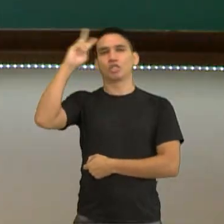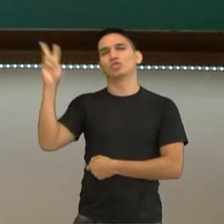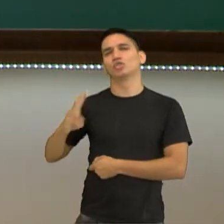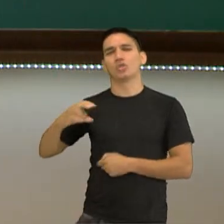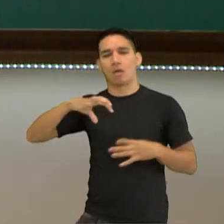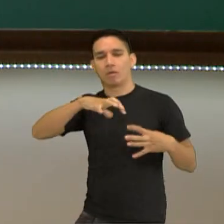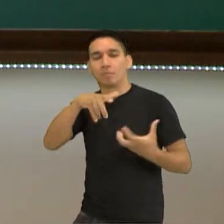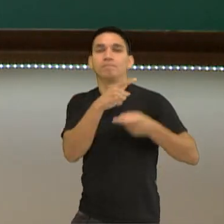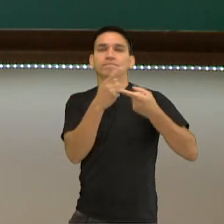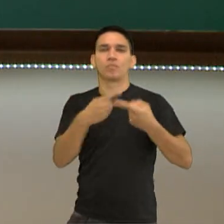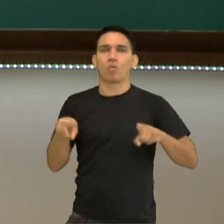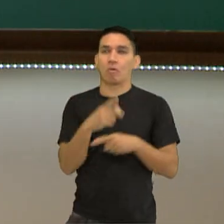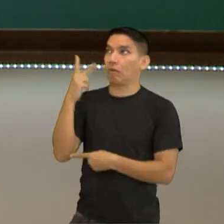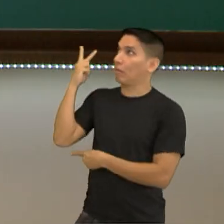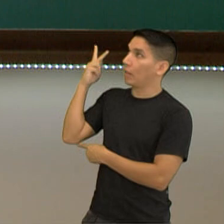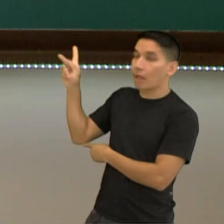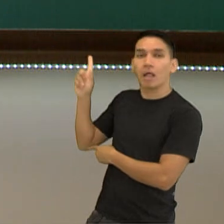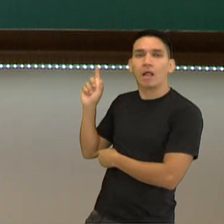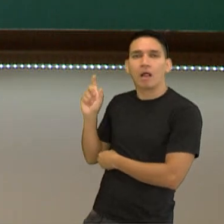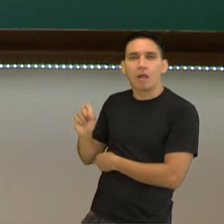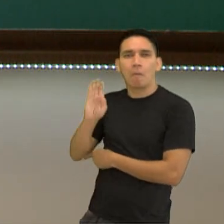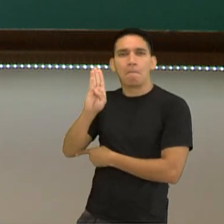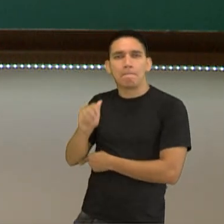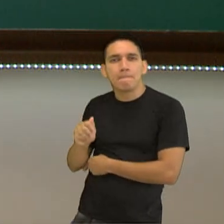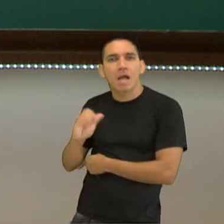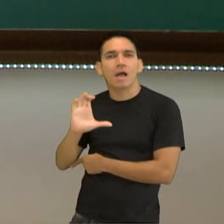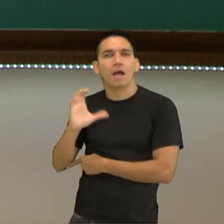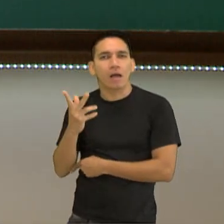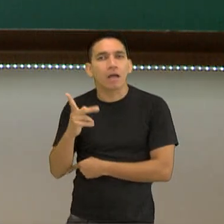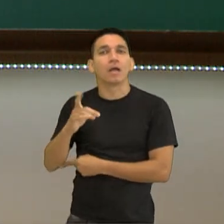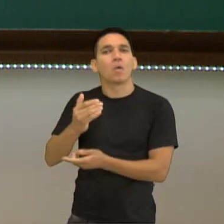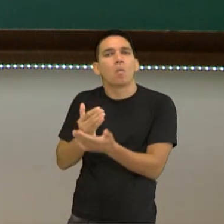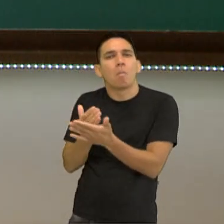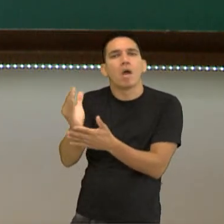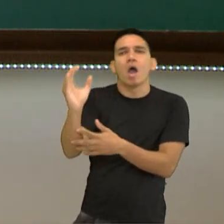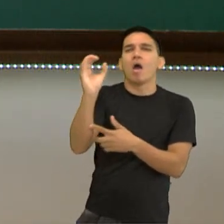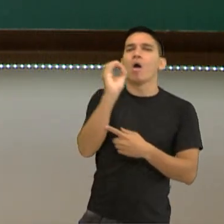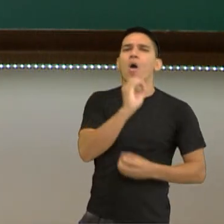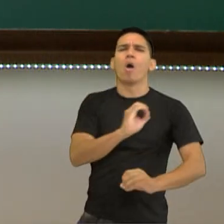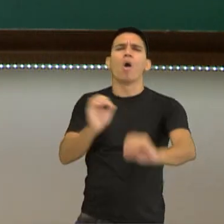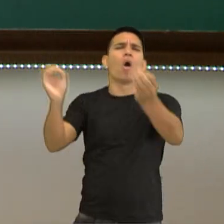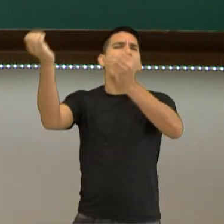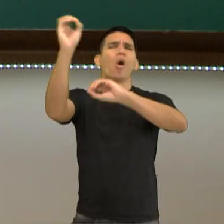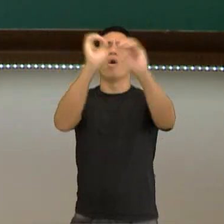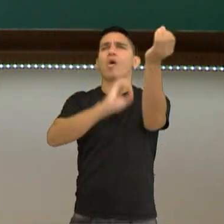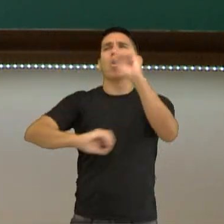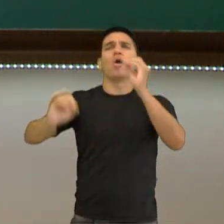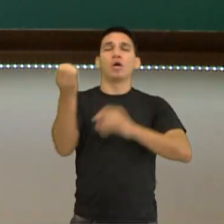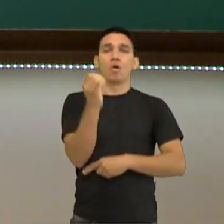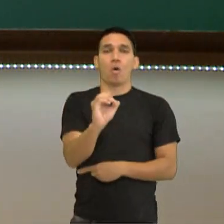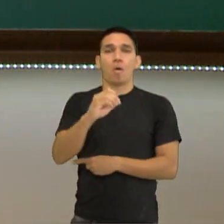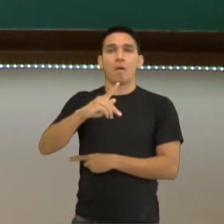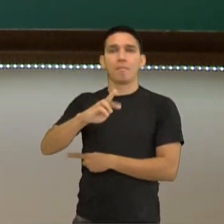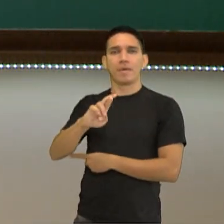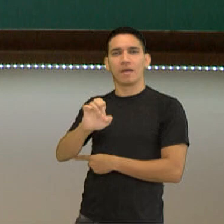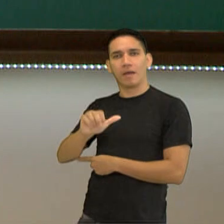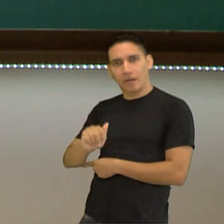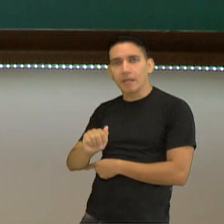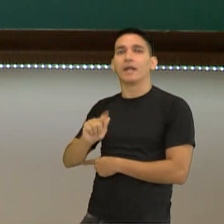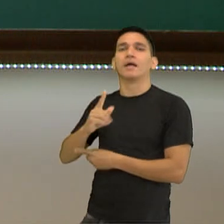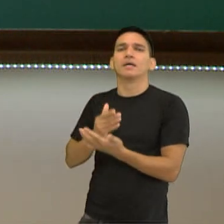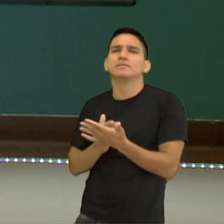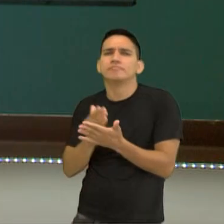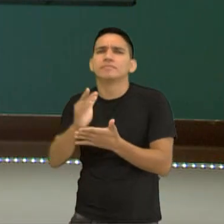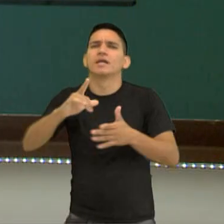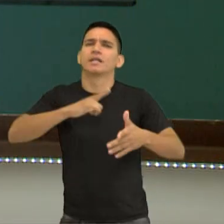mundial, Johann Sebastian Bach, até o início da ópera, porque a gente tem uns prelúdios da ópera vindo ainda